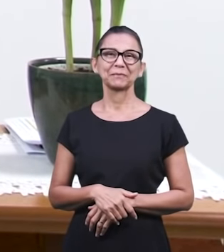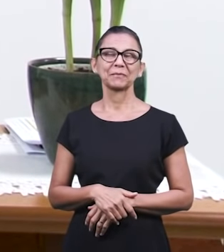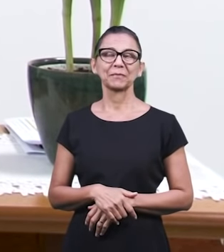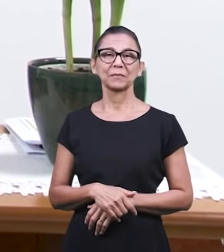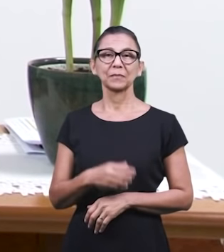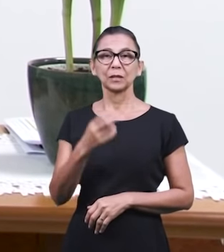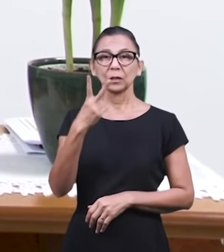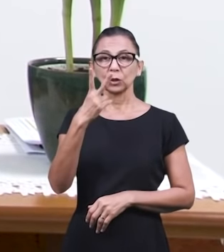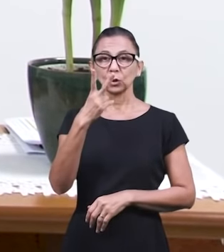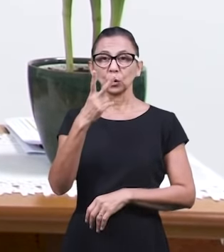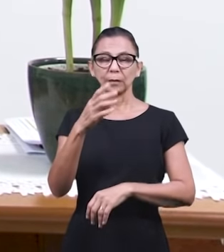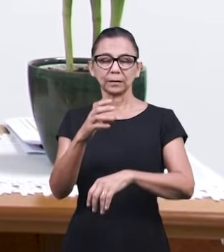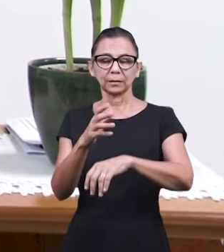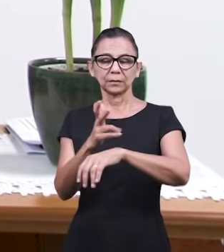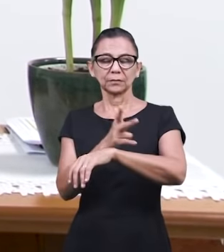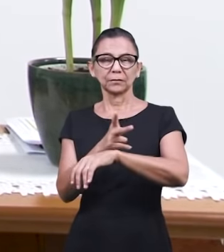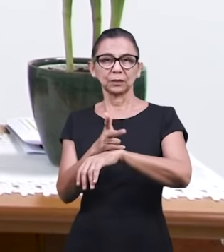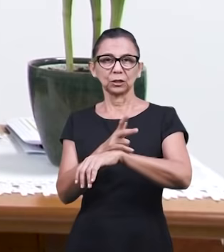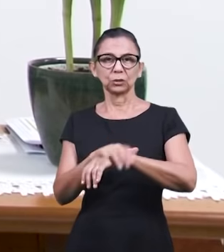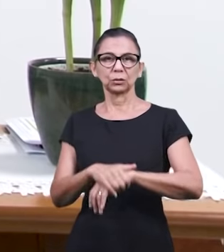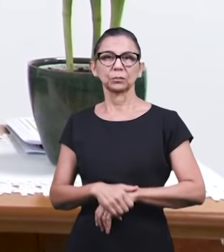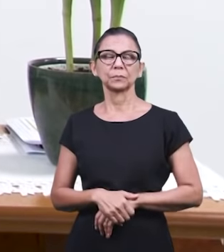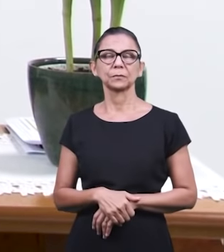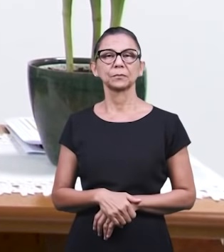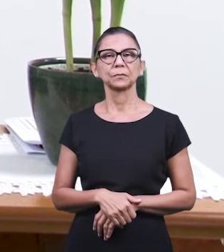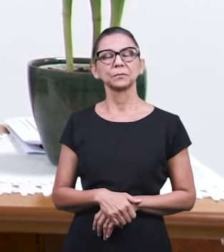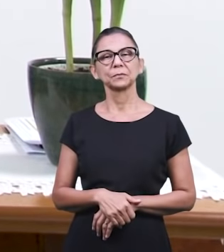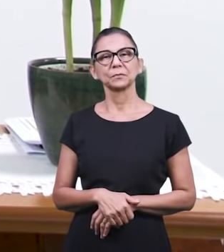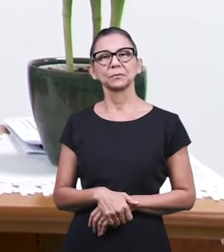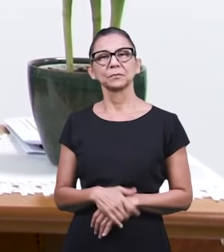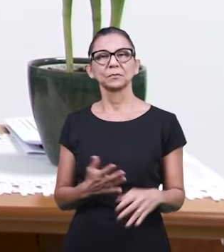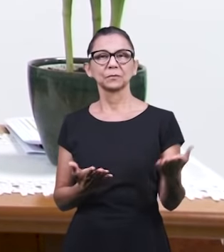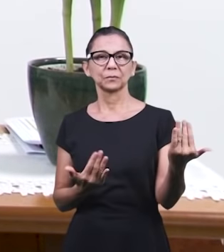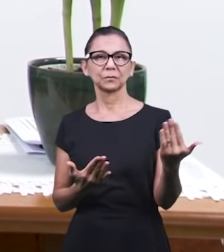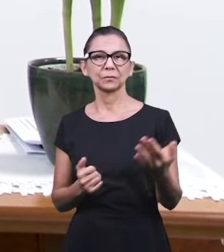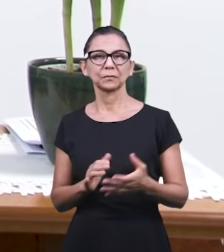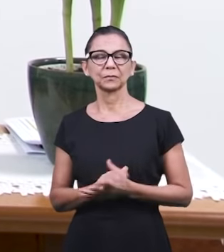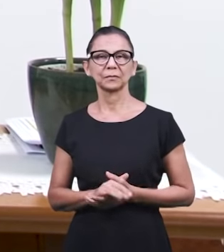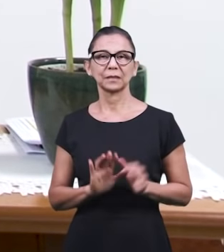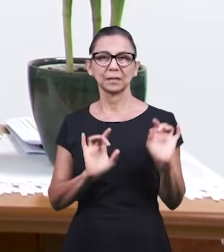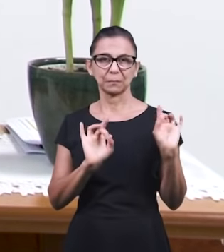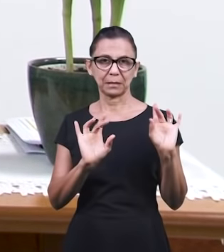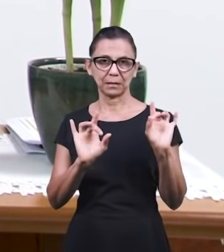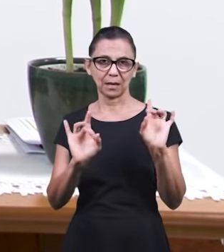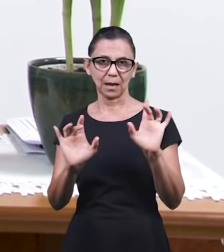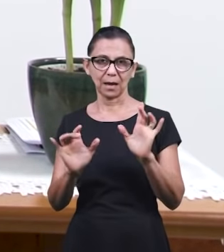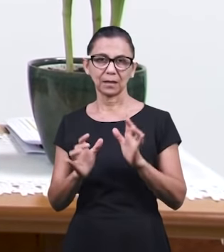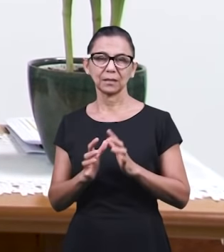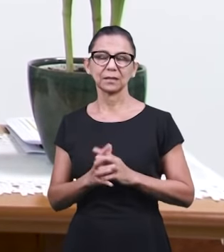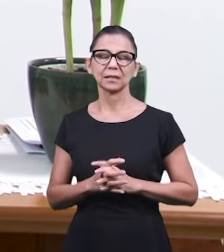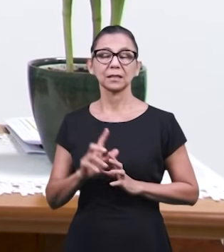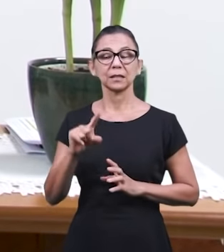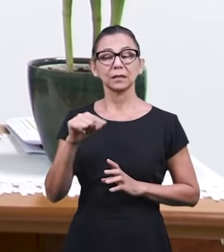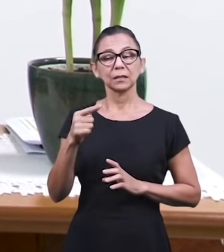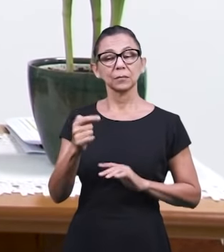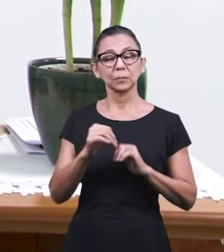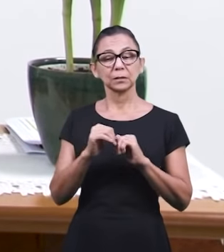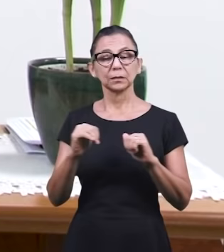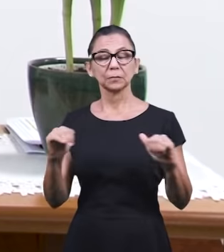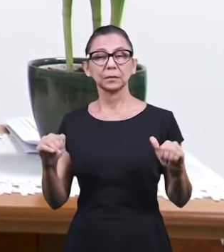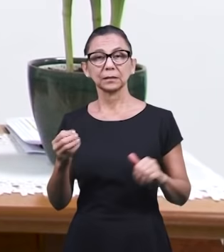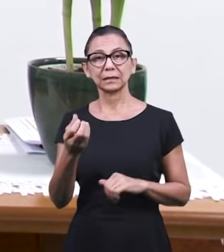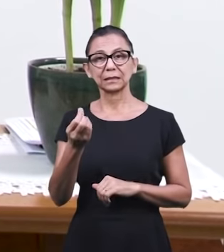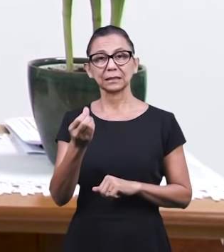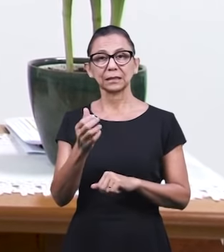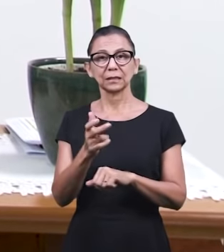aqui 2 vídeos de 2 jovens, um jovem e uma jovem com necessidade especial, vai ser passado, e depois separamos